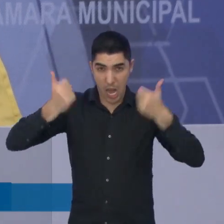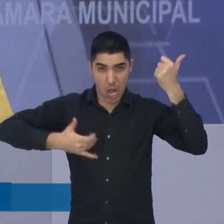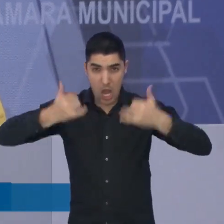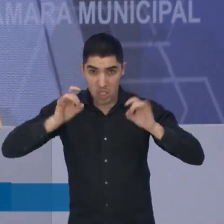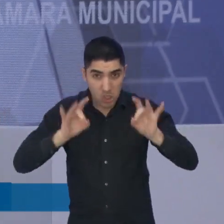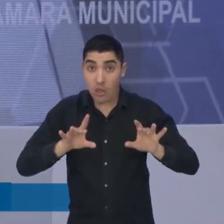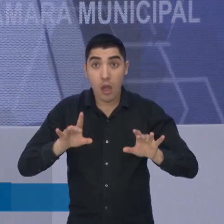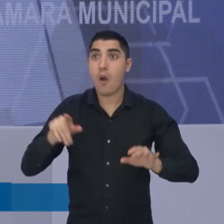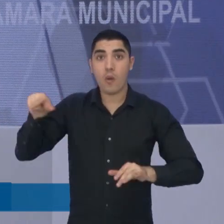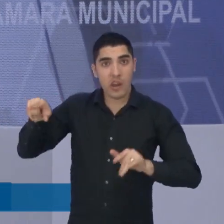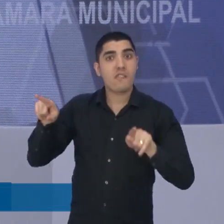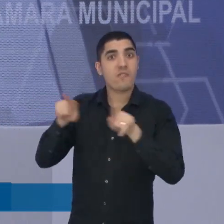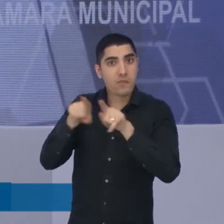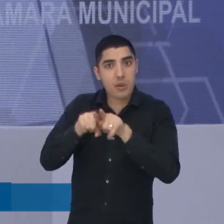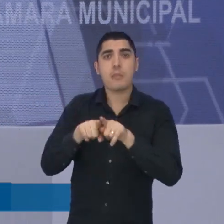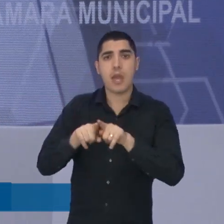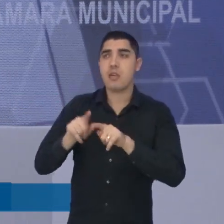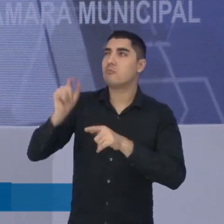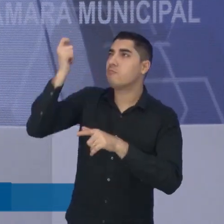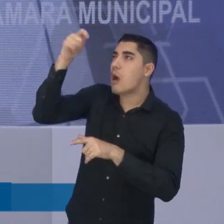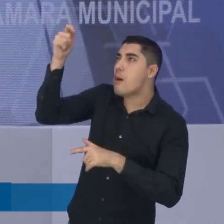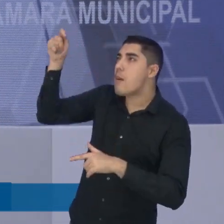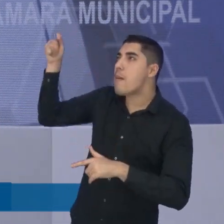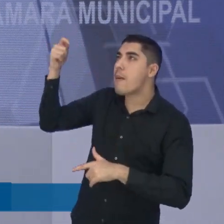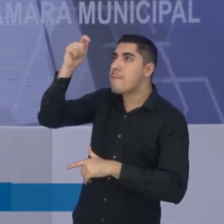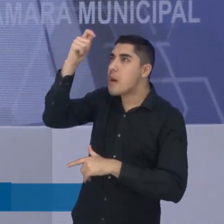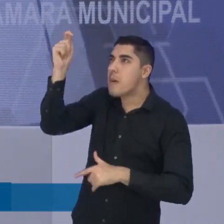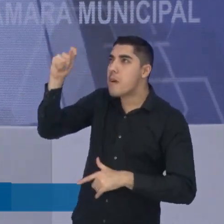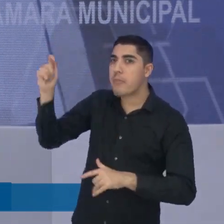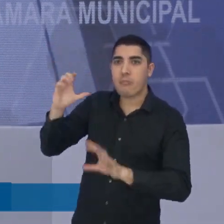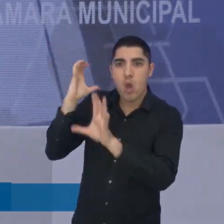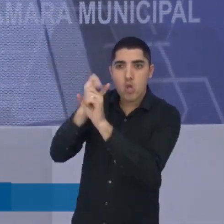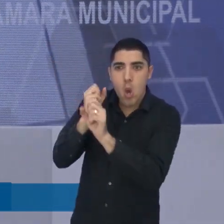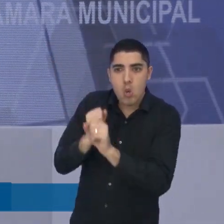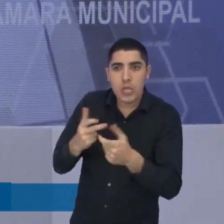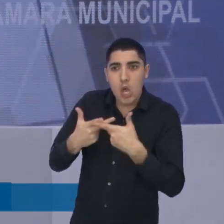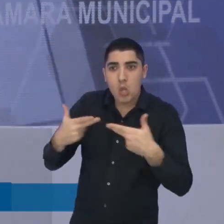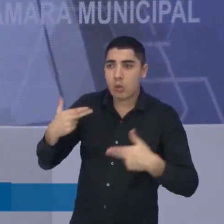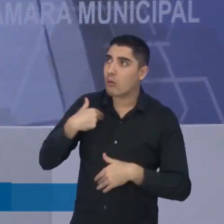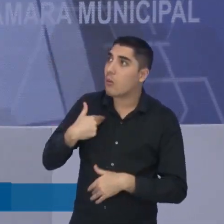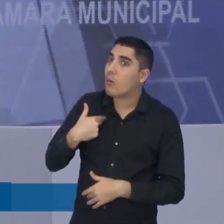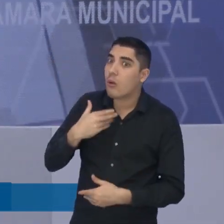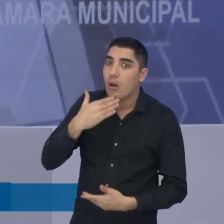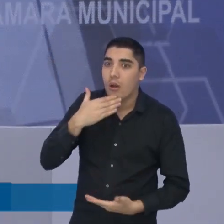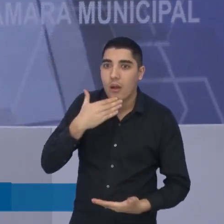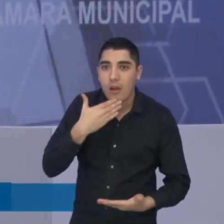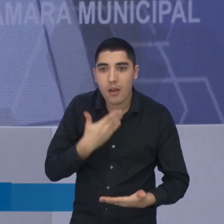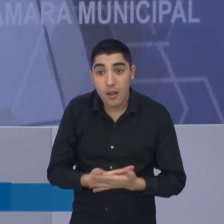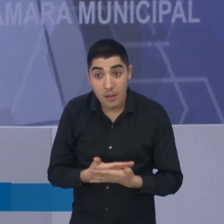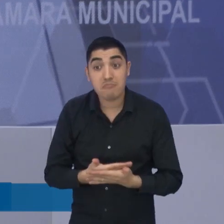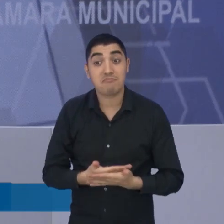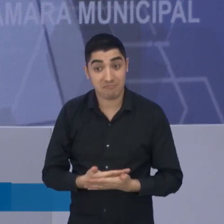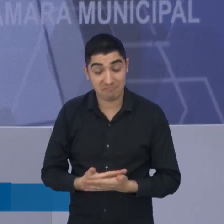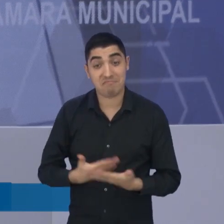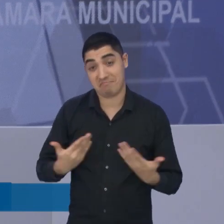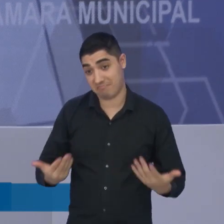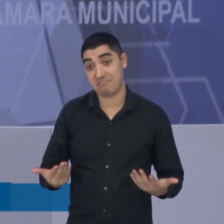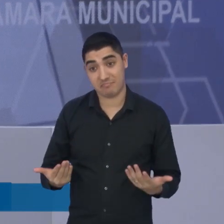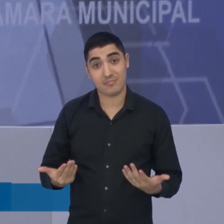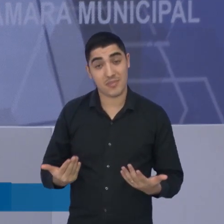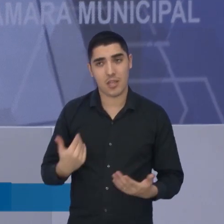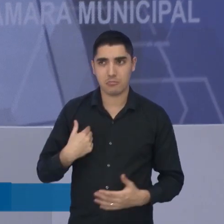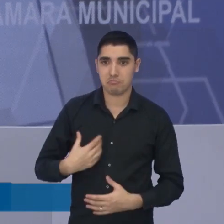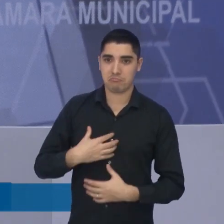equações loucas de processos estocásticos, eu lembro que eu fiz contigo. E então, isso